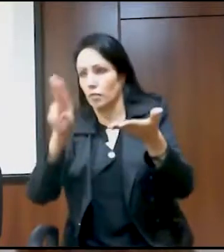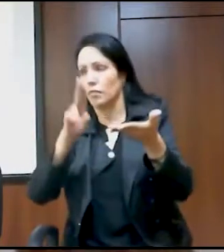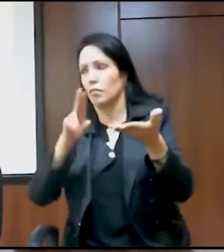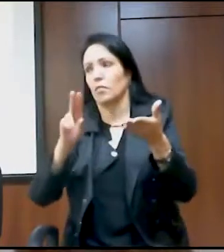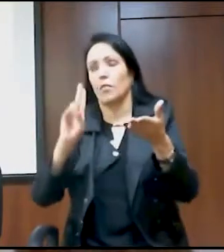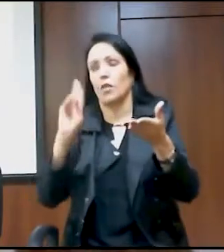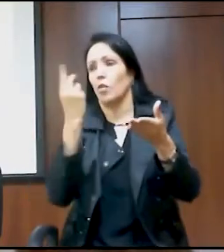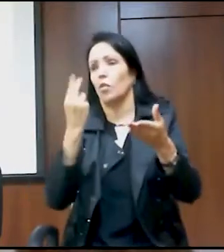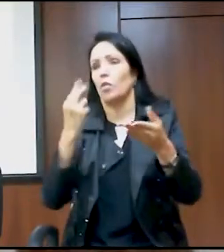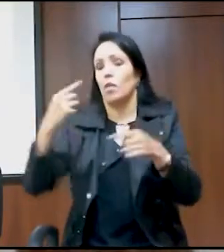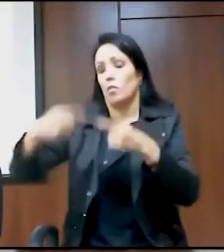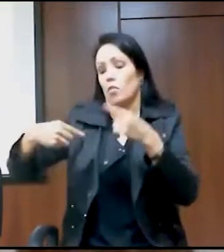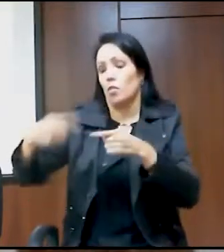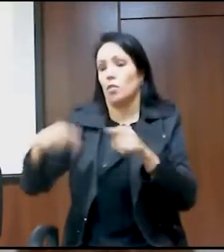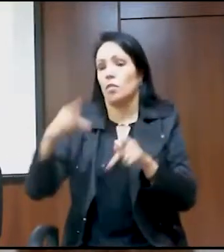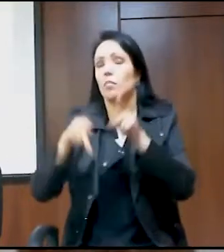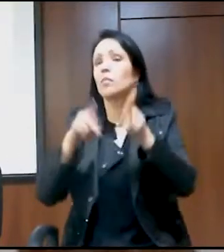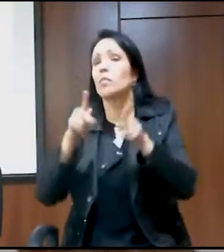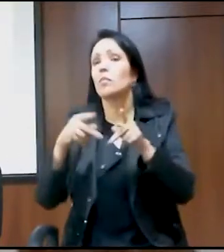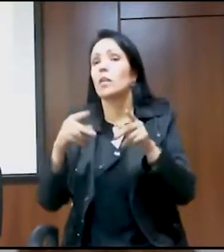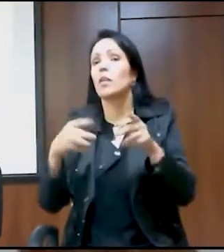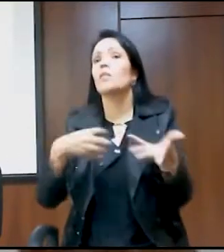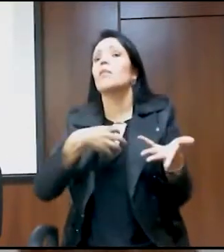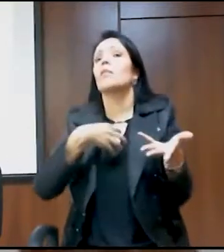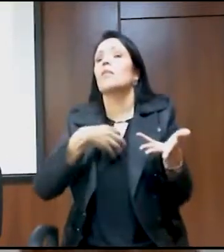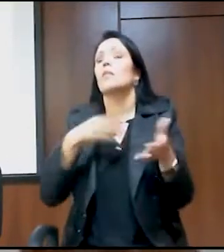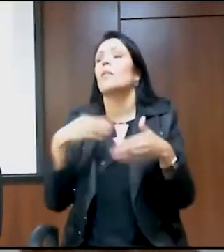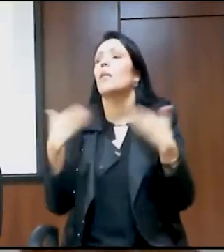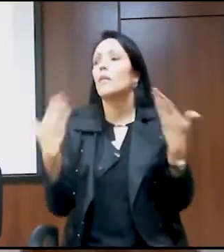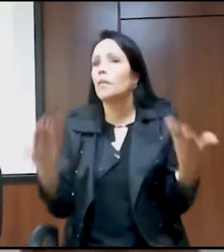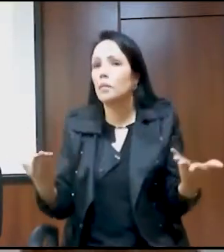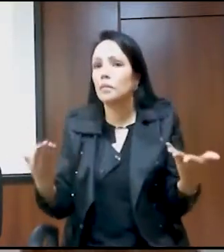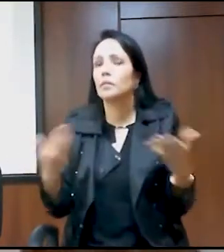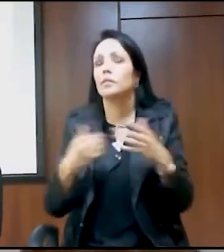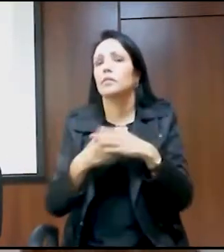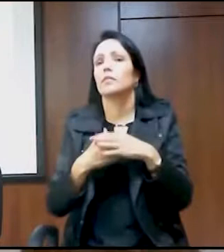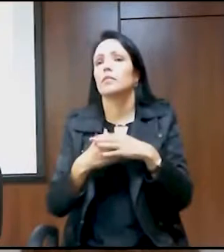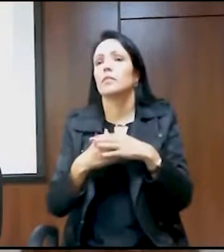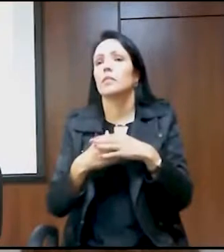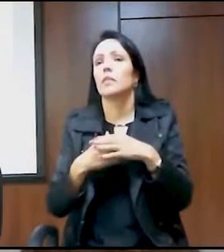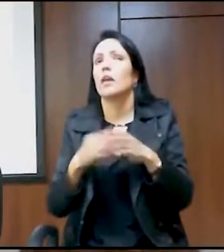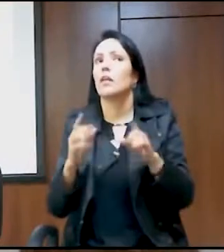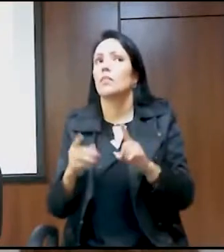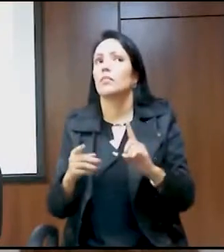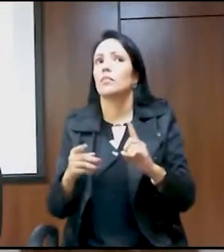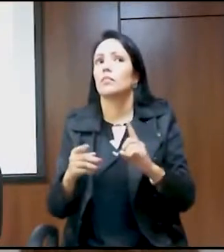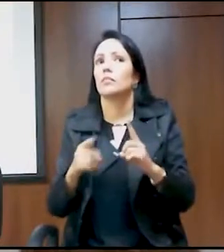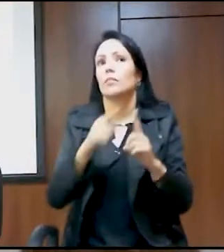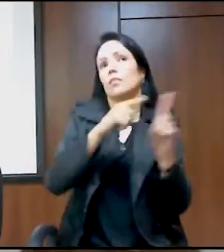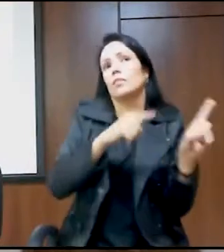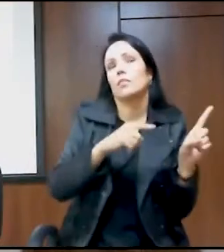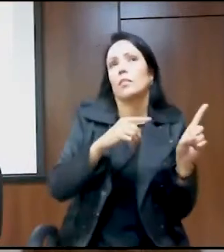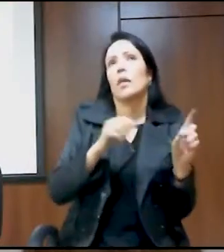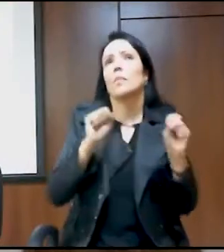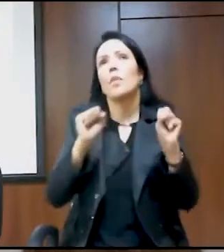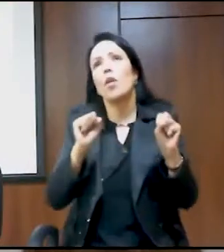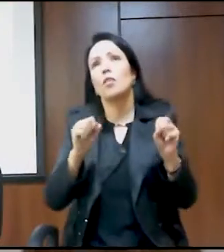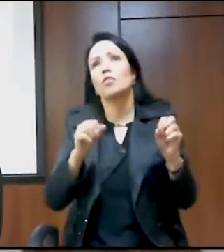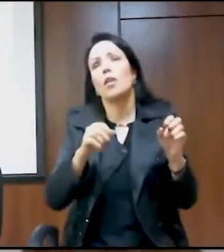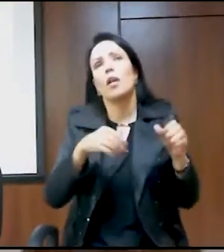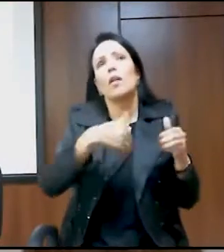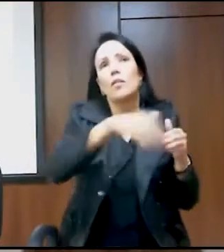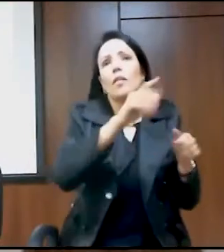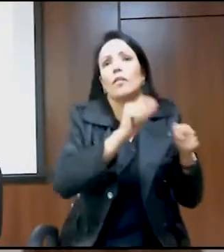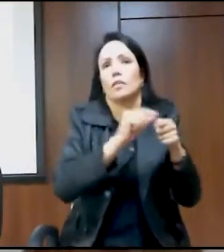políticas públicas, com um determinado sentido. Um sentido, de um lado, instrumental, operacional,